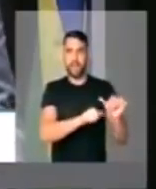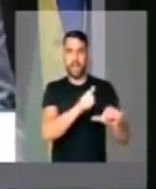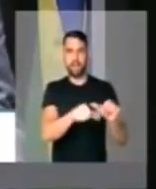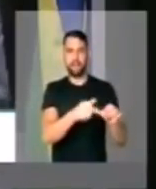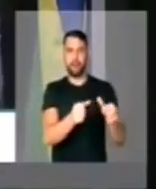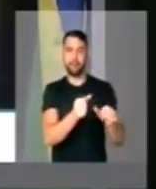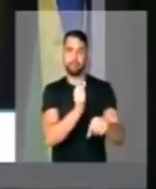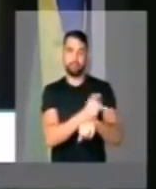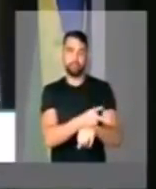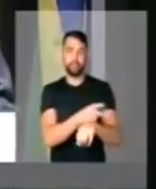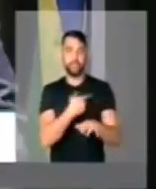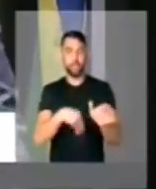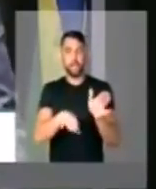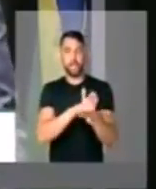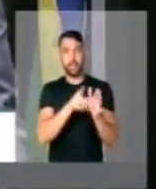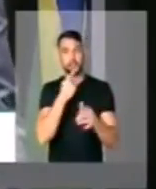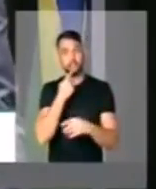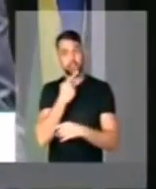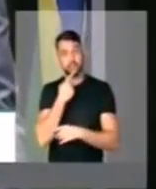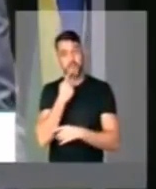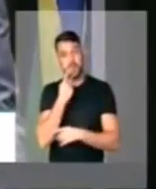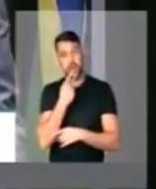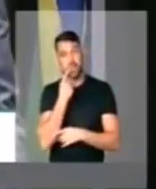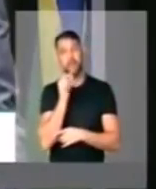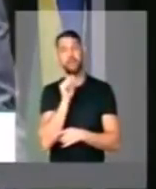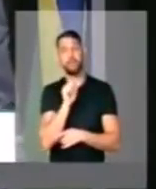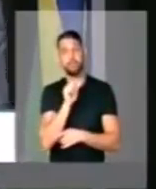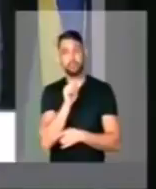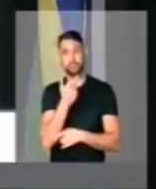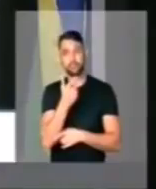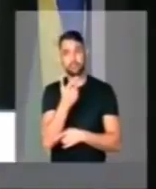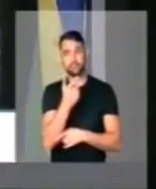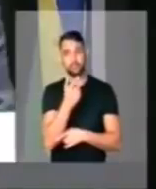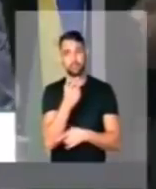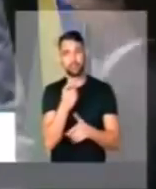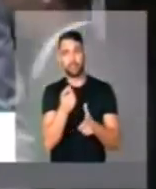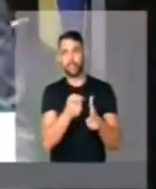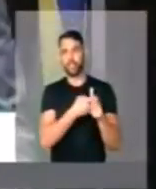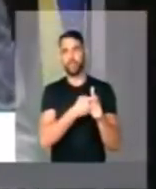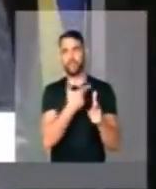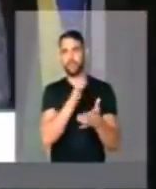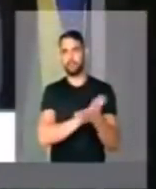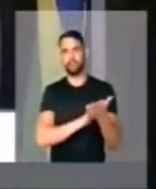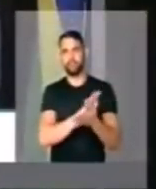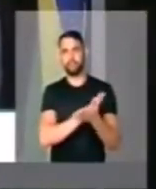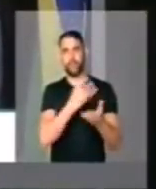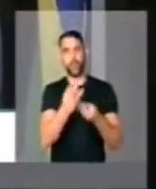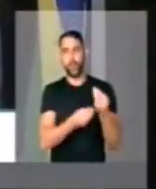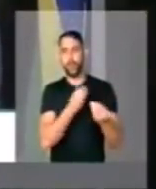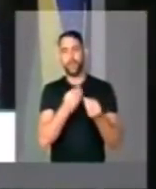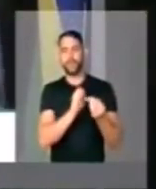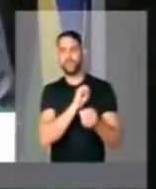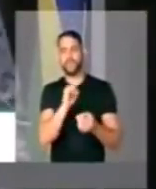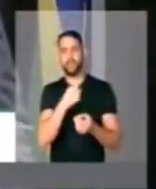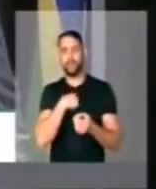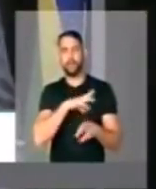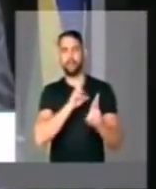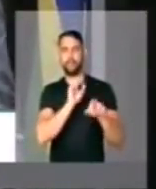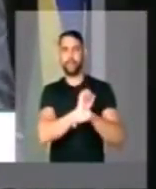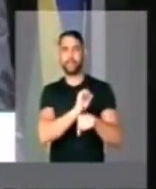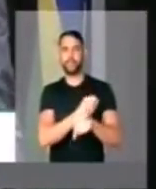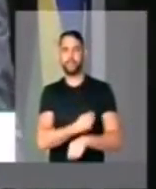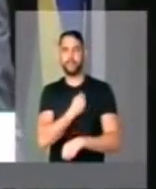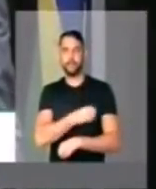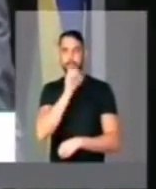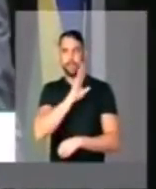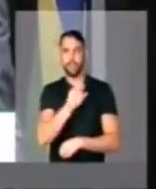reformas, inclusive chegando ao ponto de dizer que não há déficit. como se a expectativa de